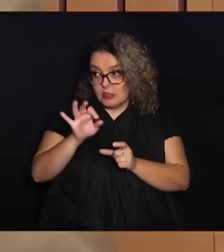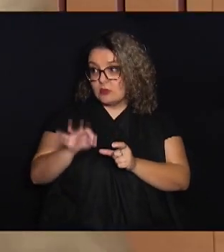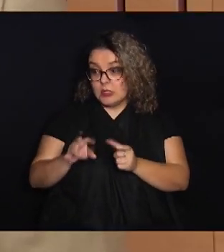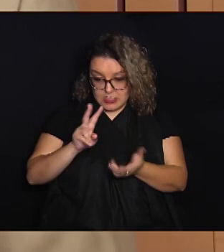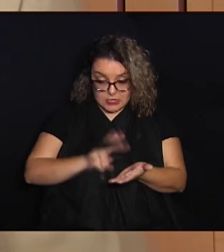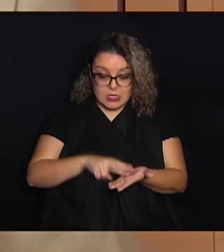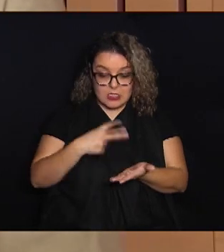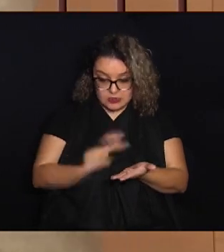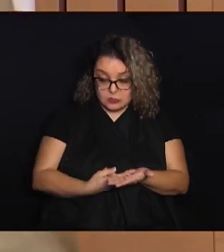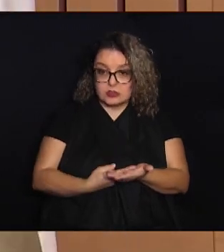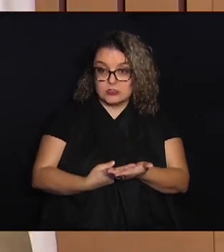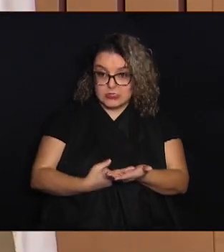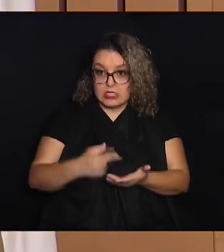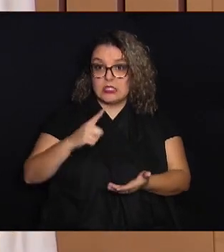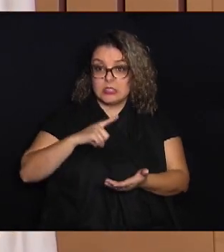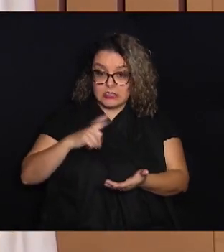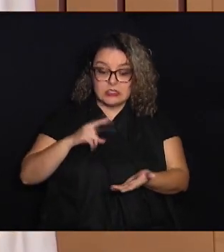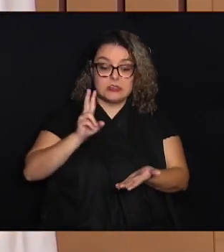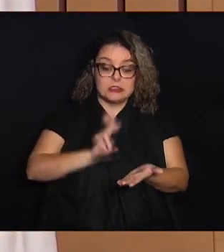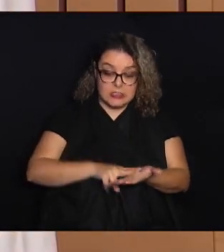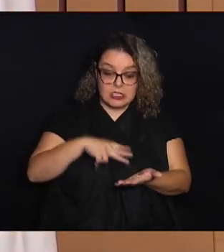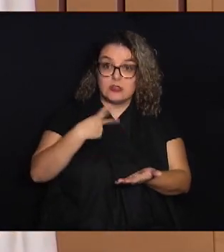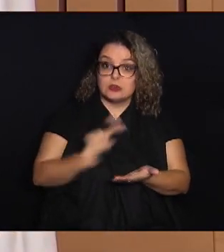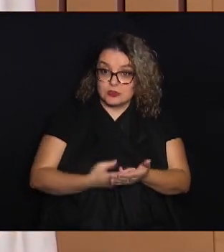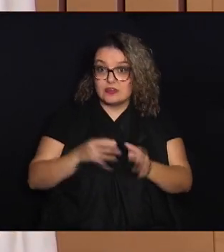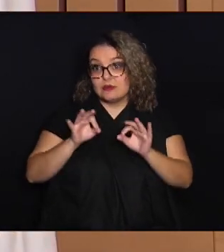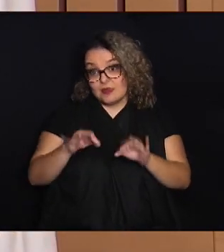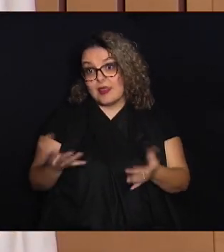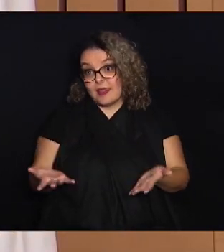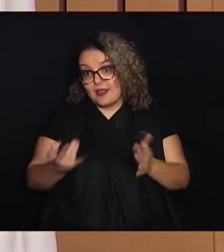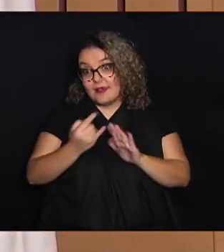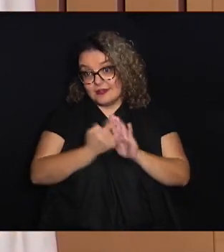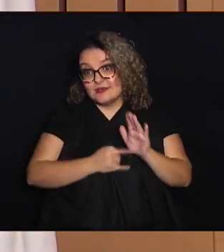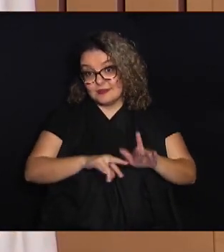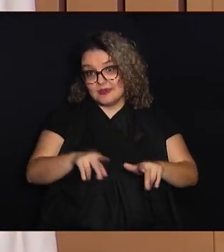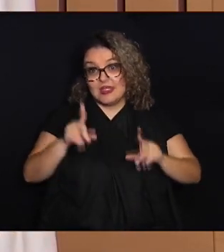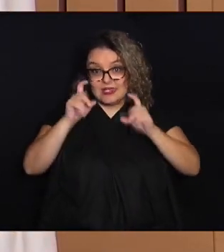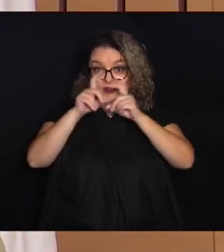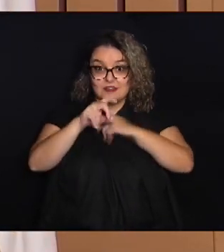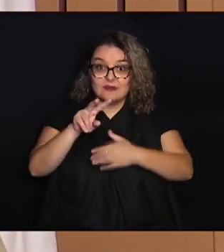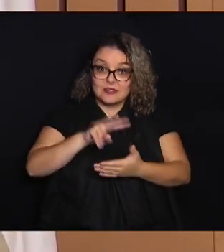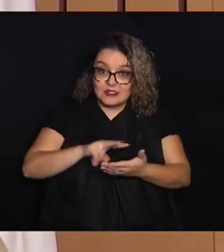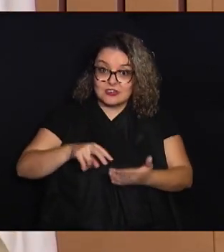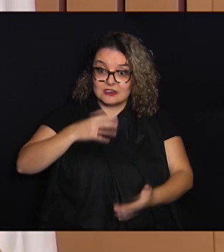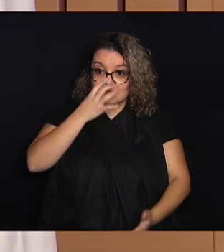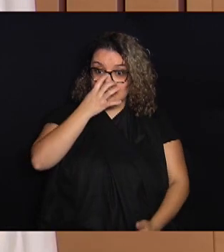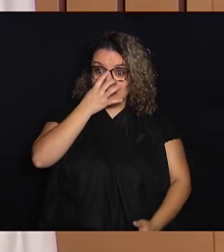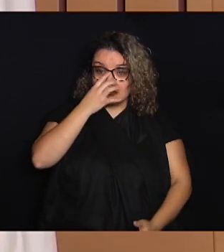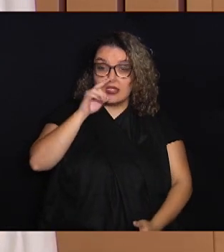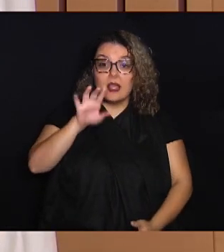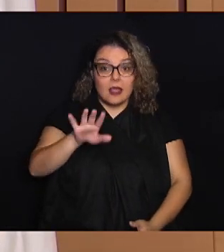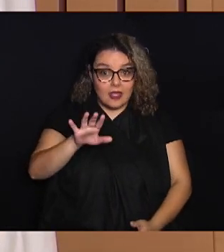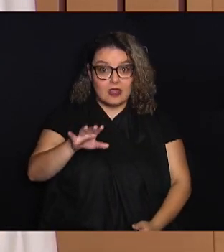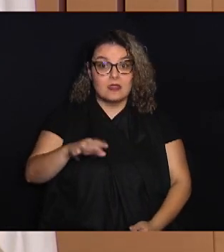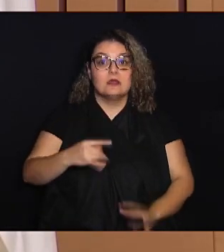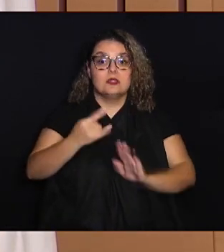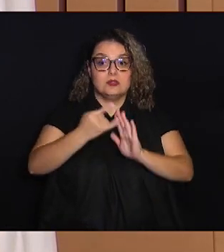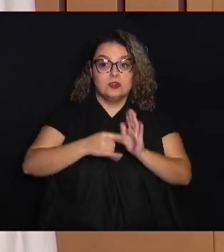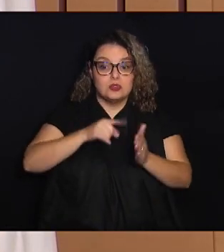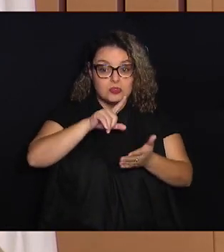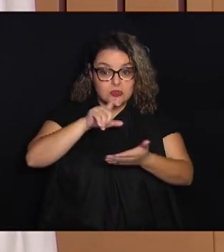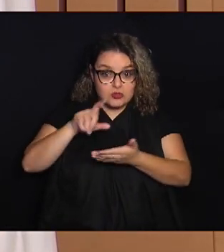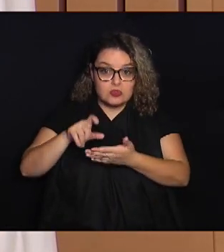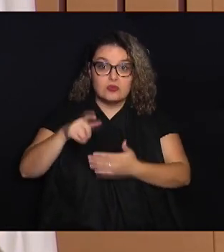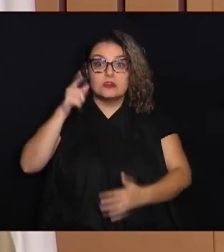Esses documentos têm que ser traduzidos, porque é difícil você ler. E esses documentos estarão fotografados, você